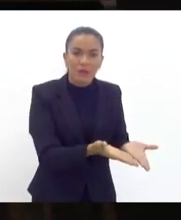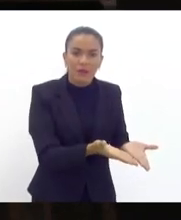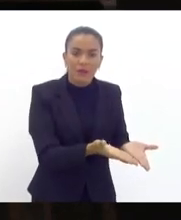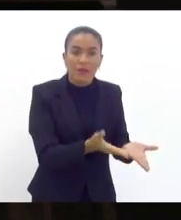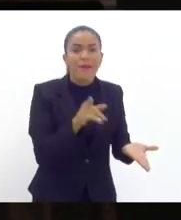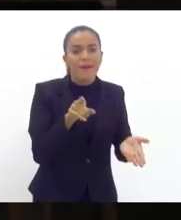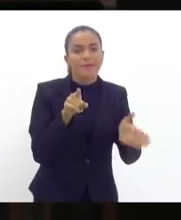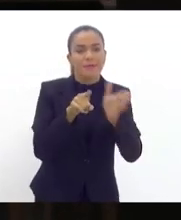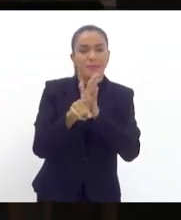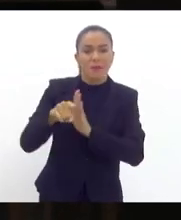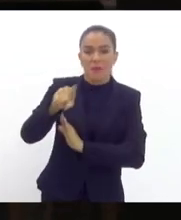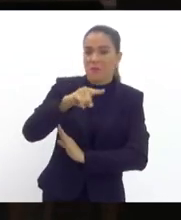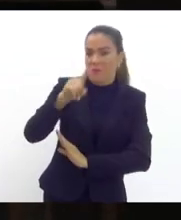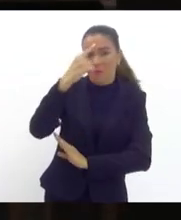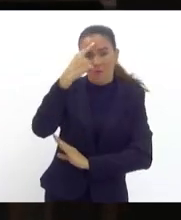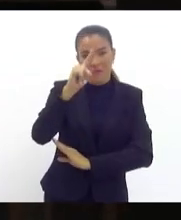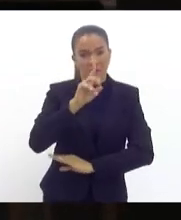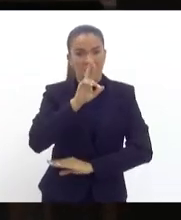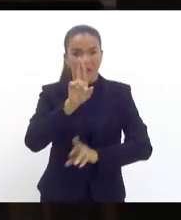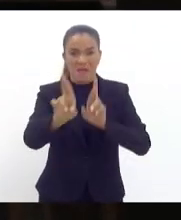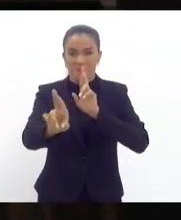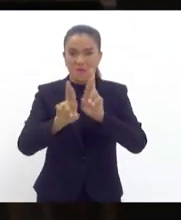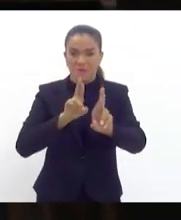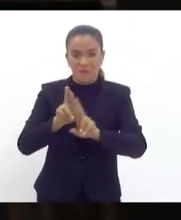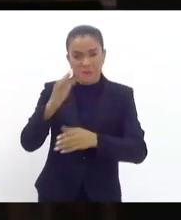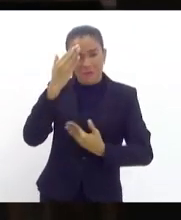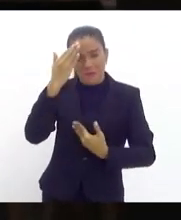essa pergunta não sei responder obrigado